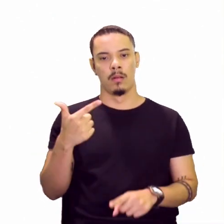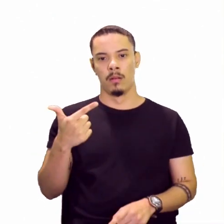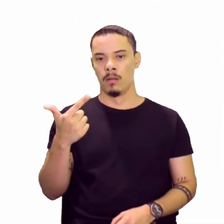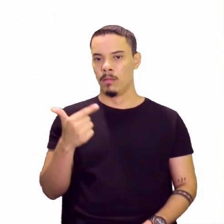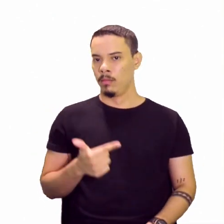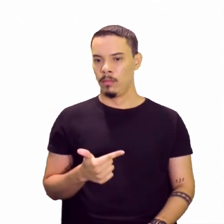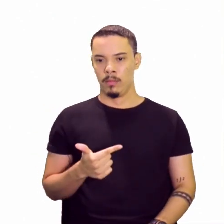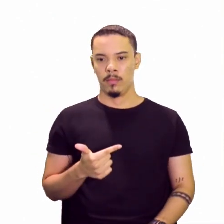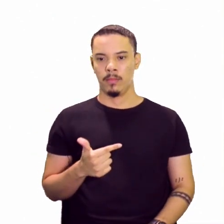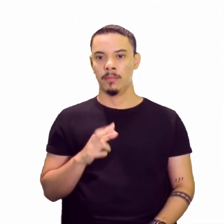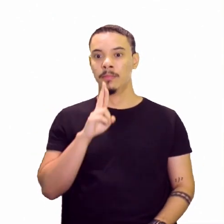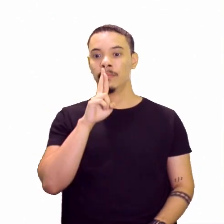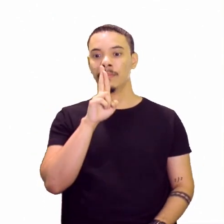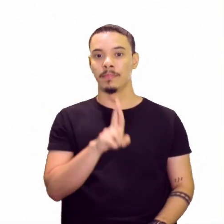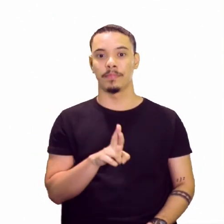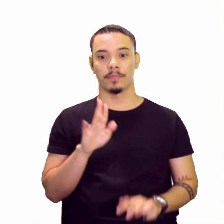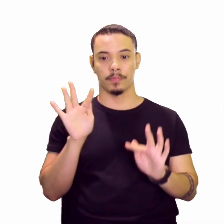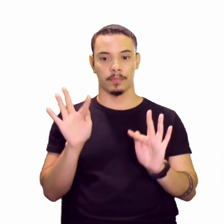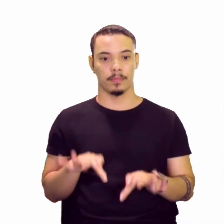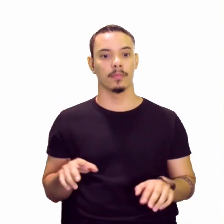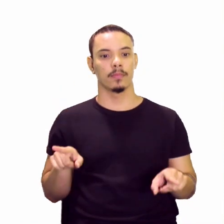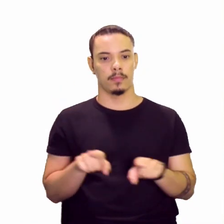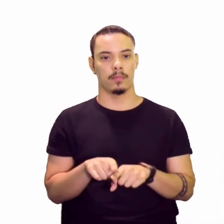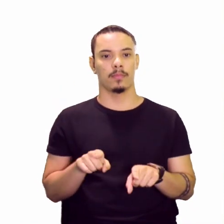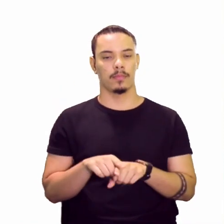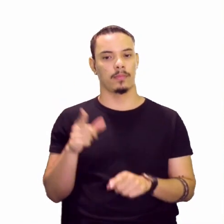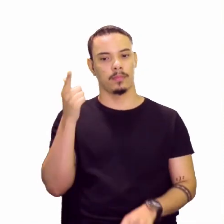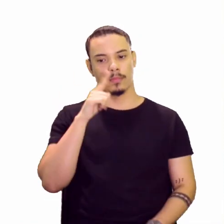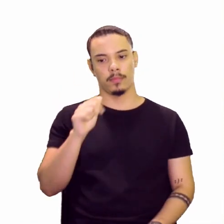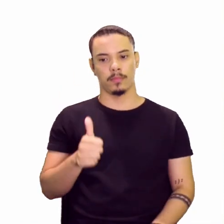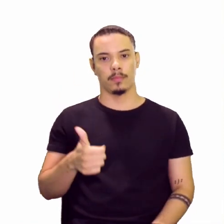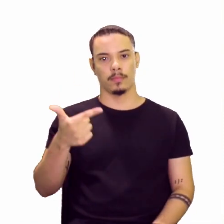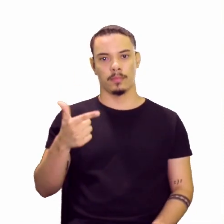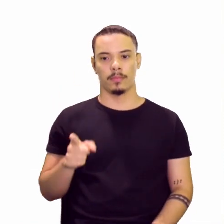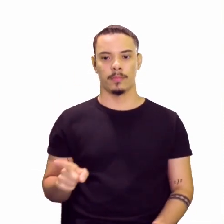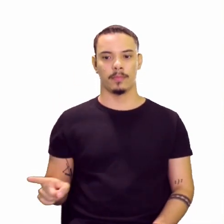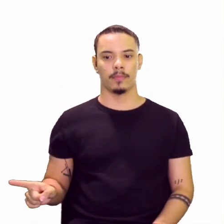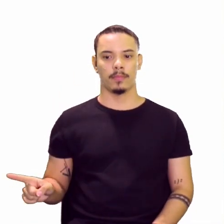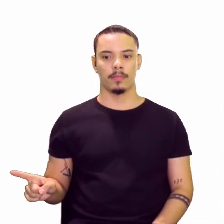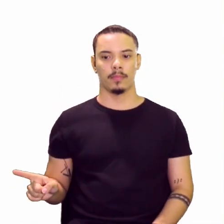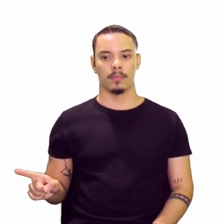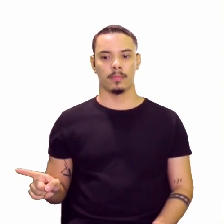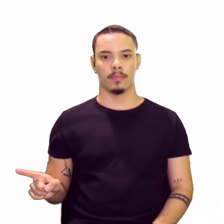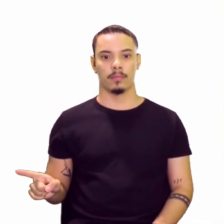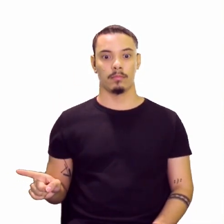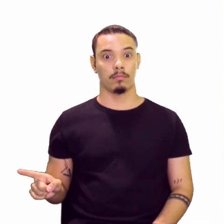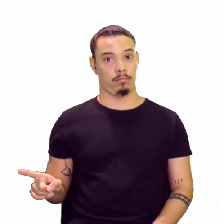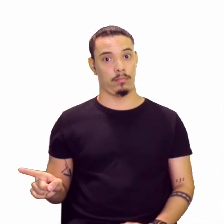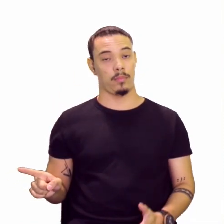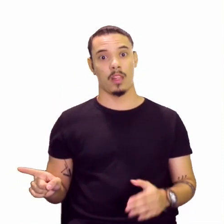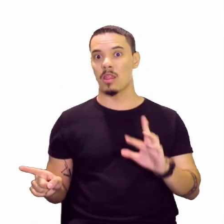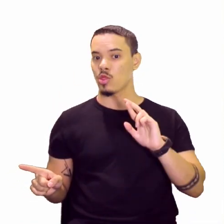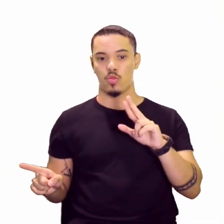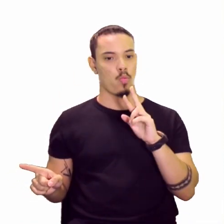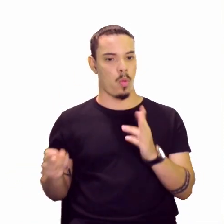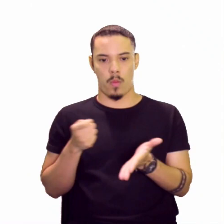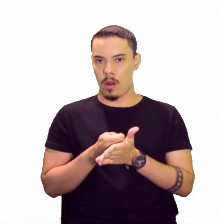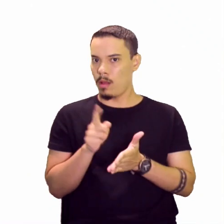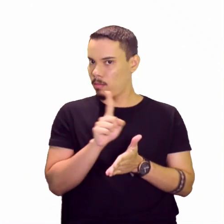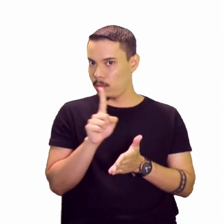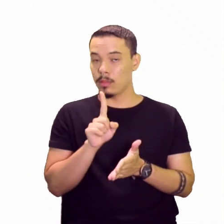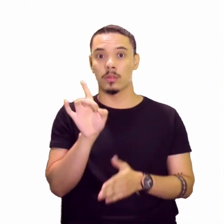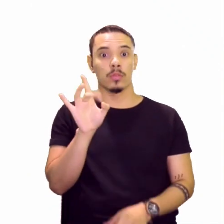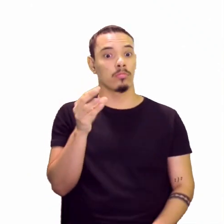2. Também temos 12 metros, ok? Coincidência, né? Coincidência, tá, pessoal?